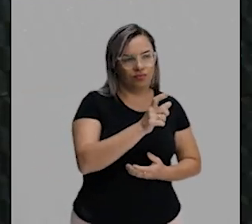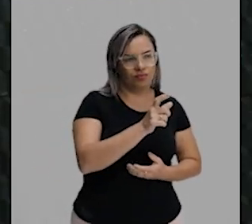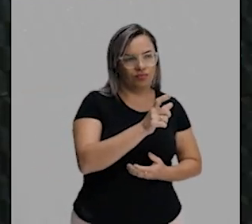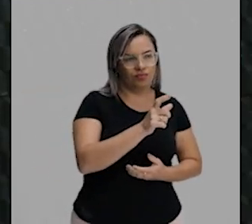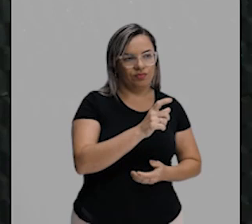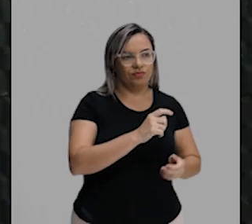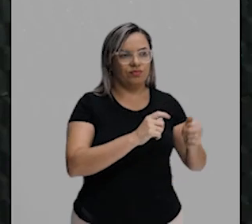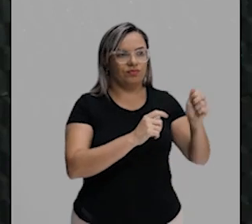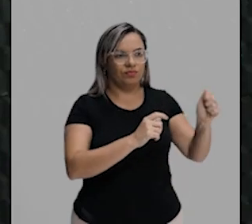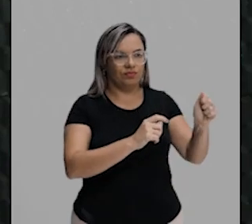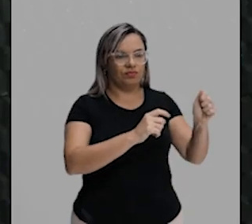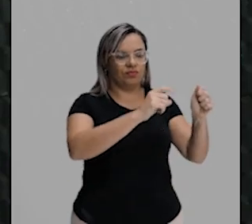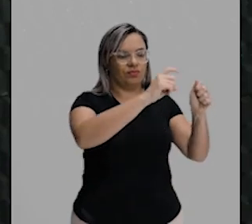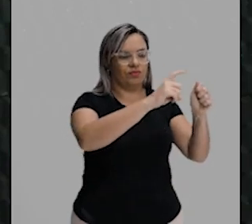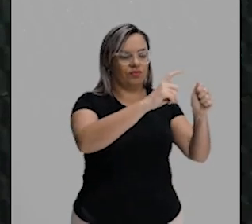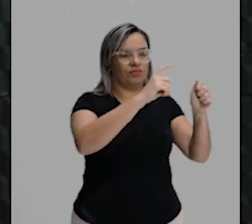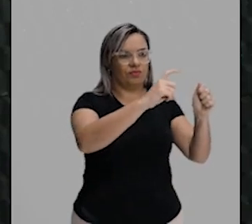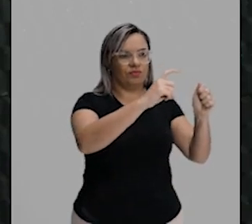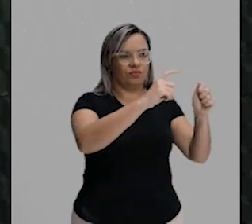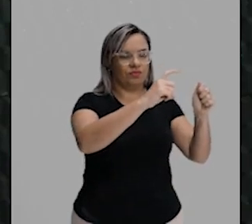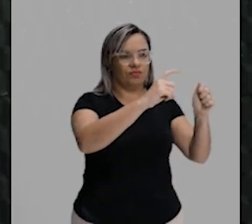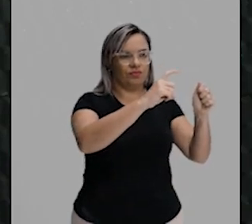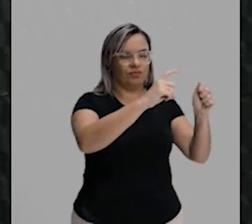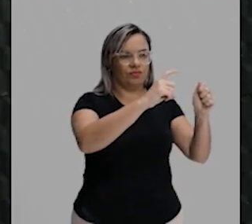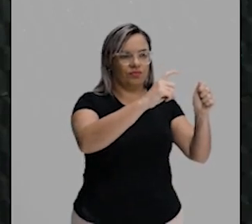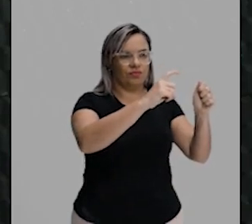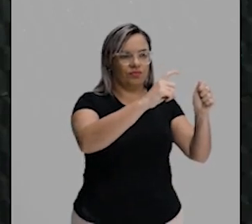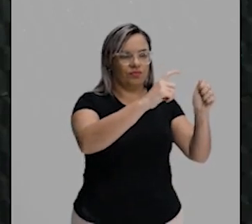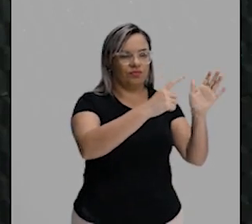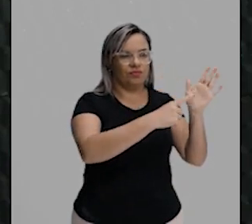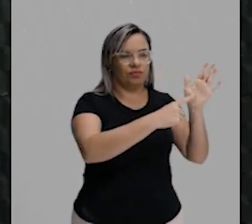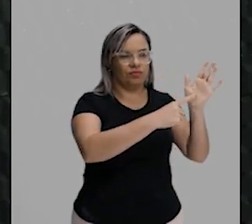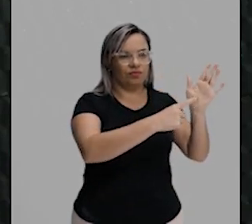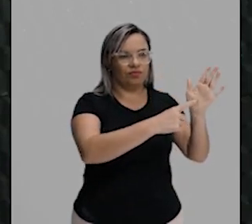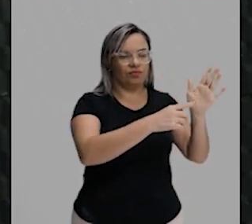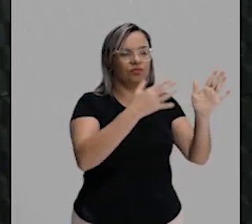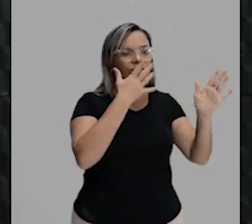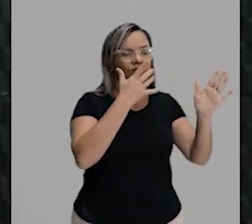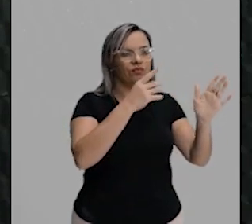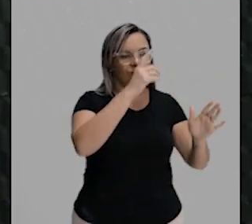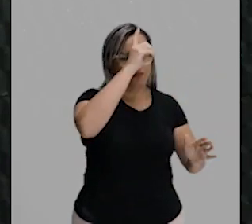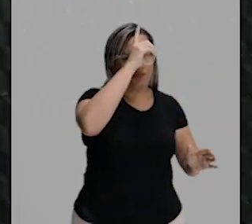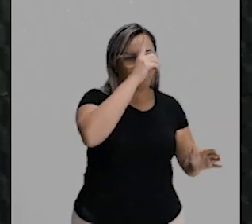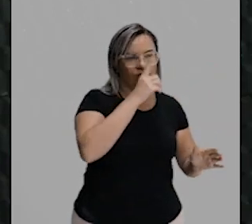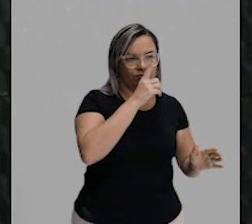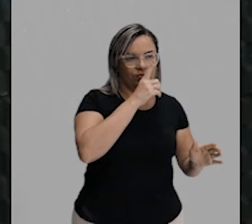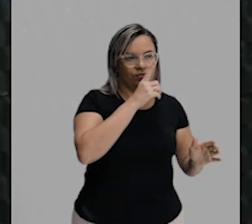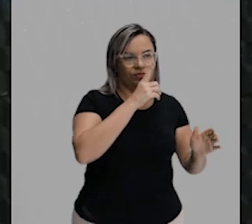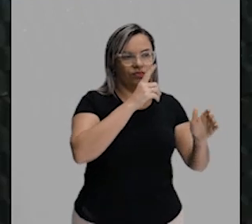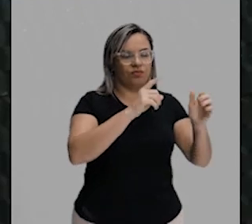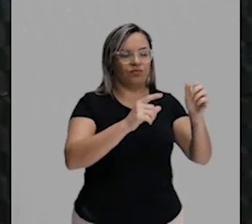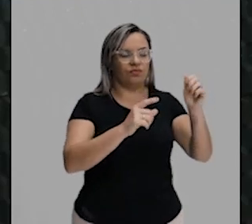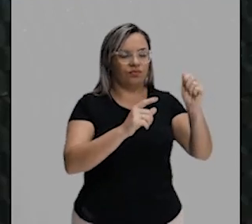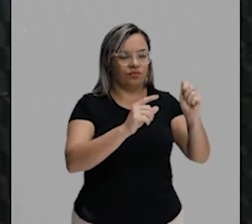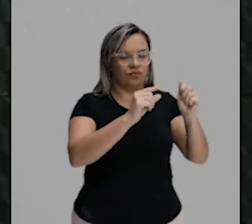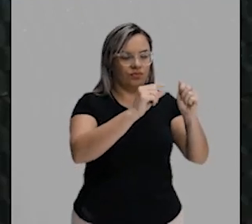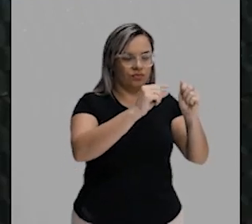alelo azão, ele codifica a cor amarela. E o alelo azinho,